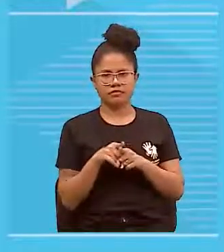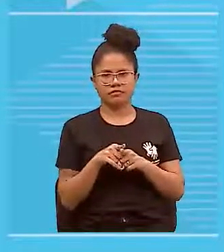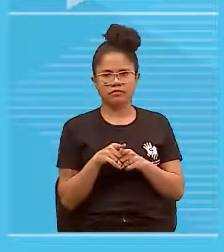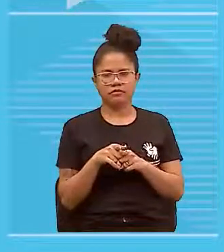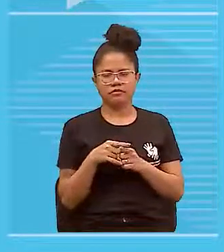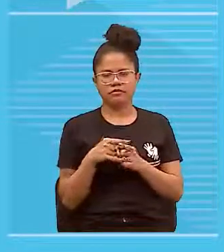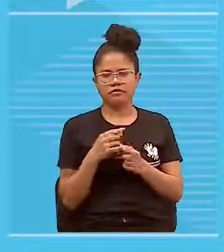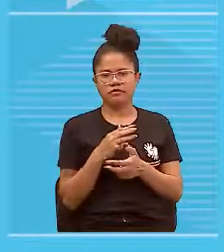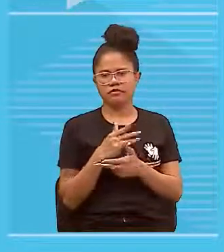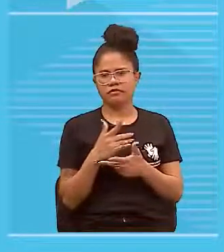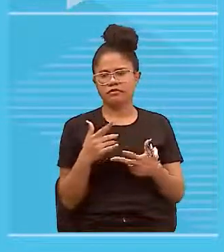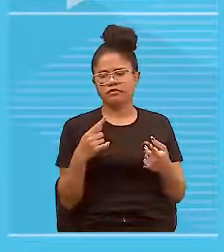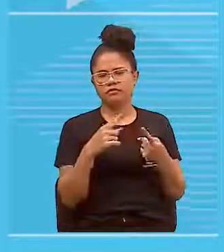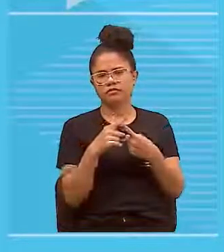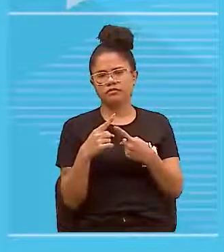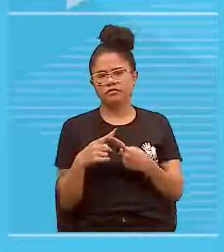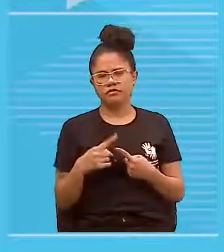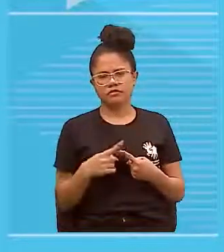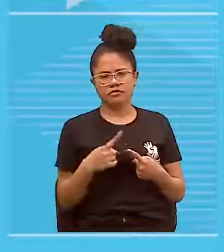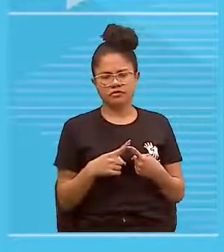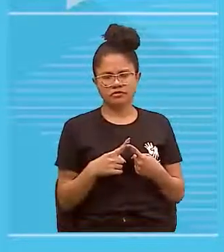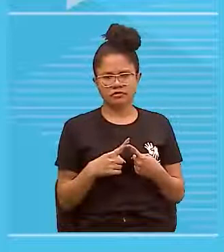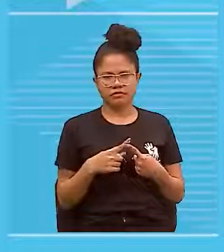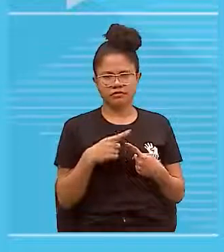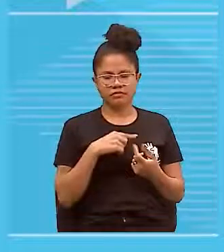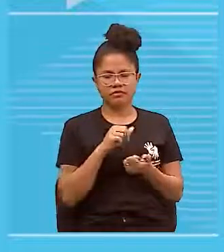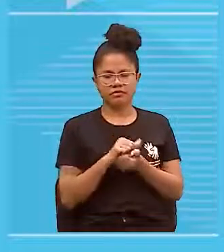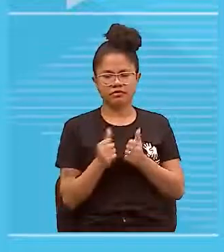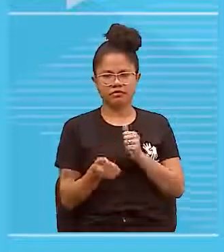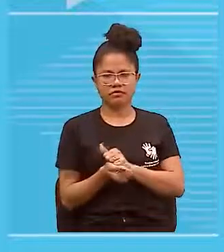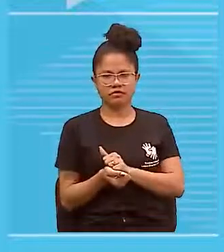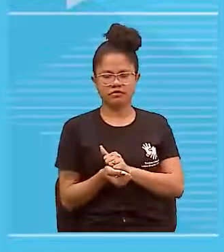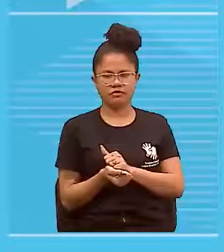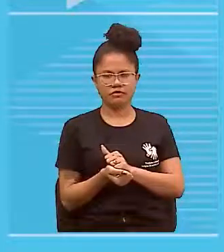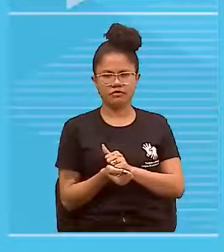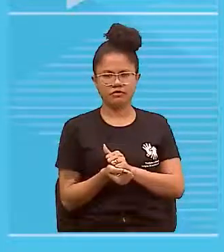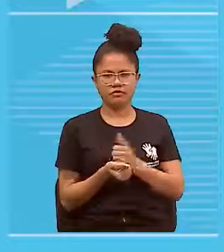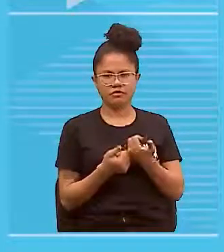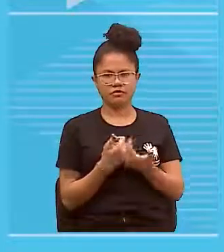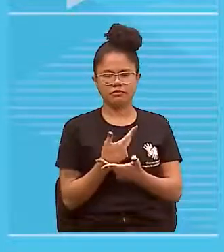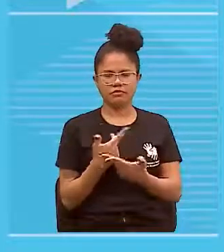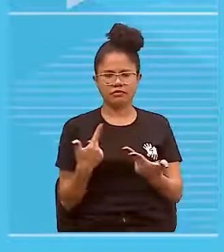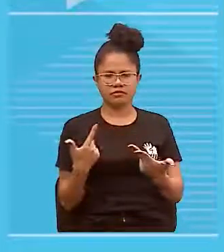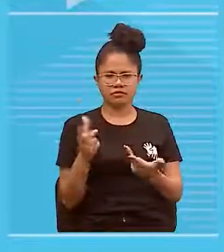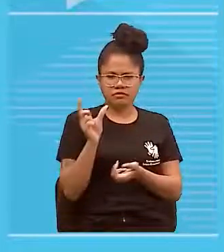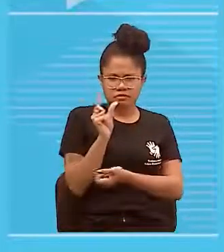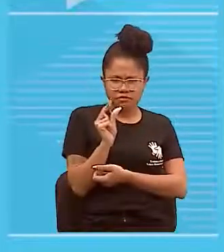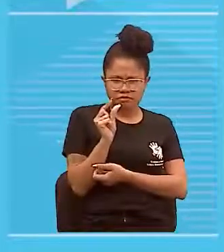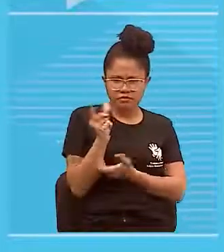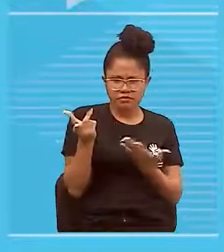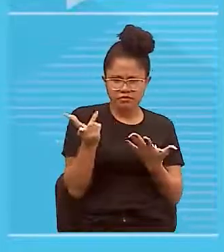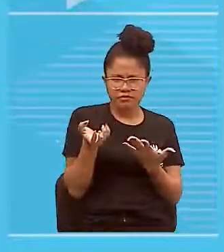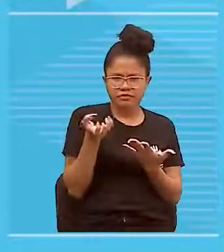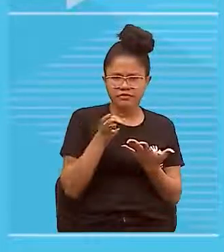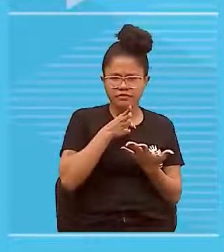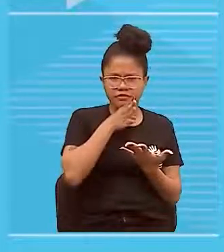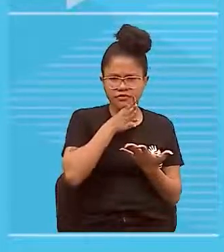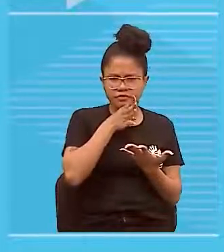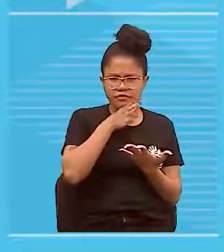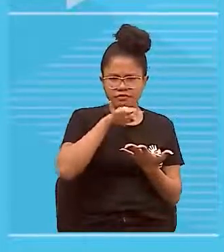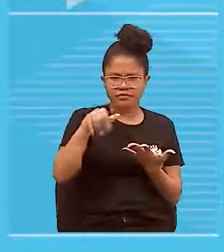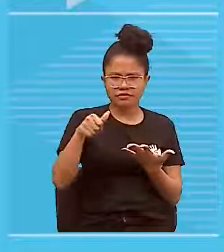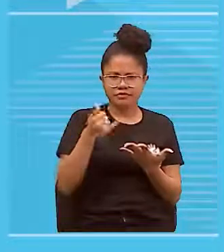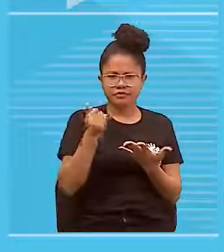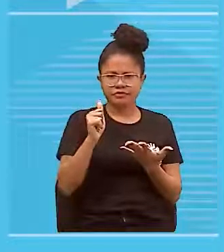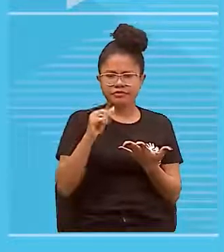diversidade, nós temos adaptações incríveis. Ele é menor que um labigó? Ah, eu quero ver que bicho é, Jack. Acha uma